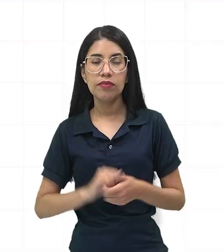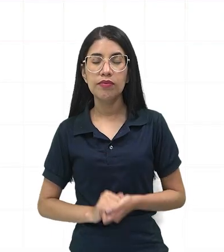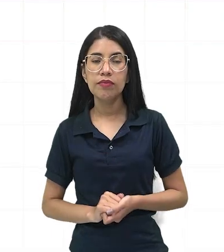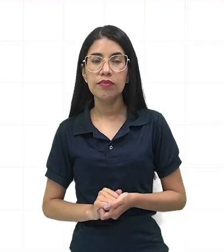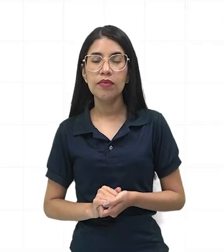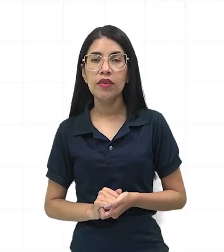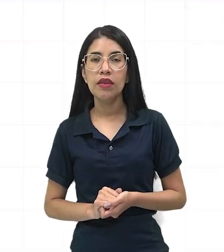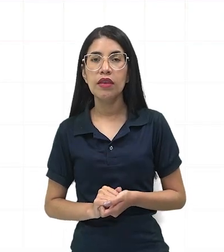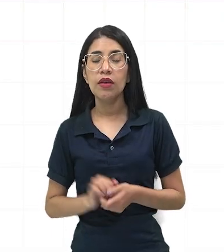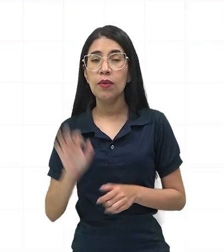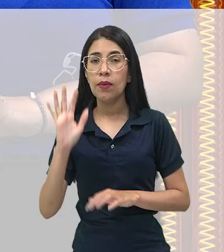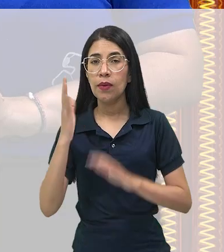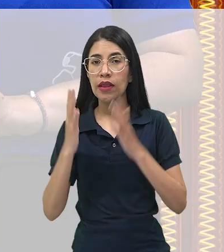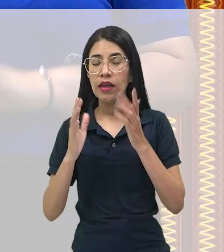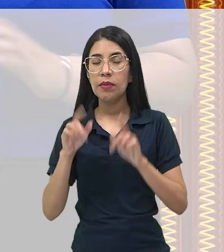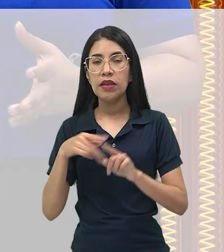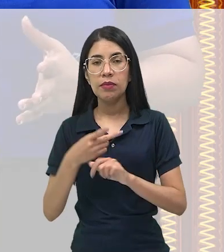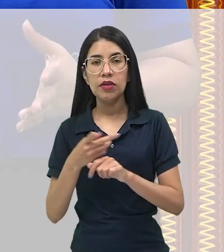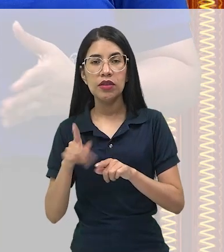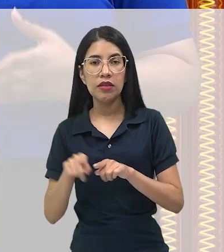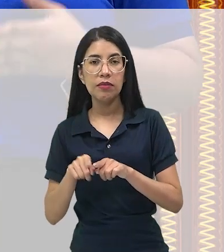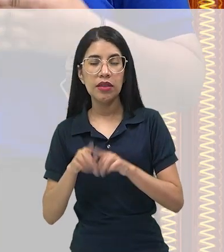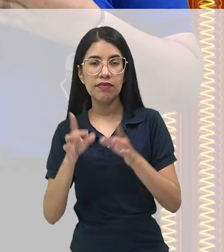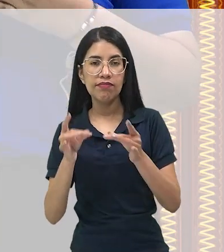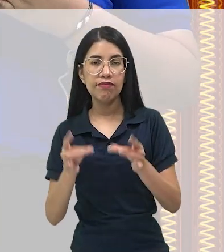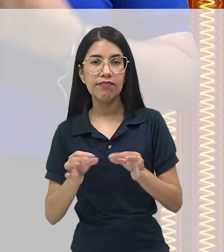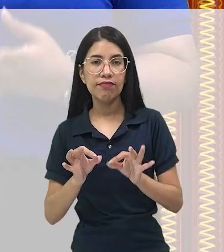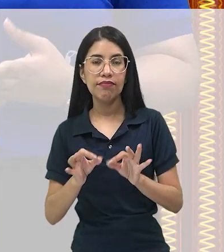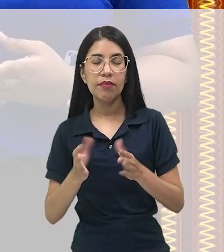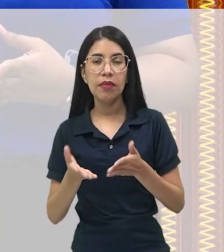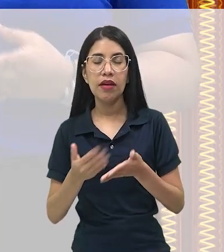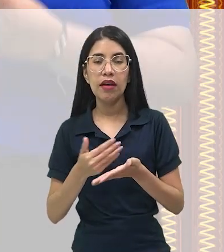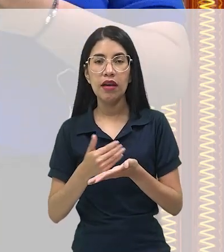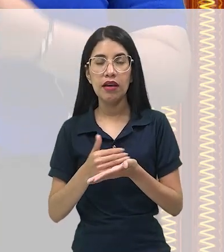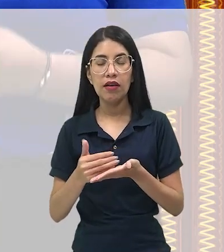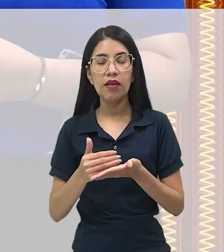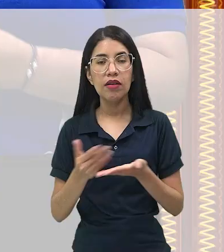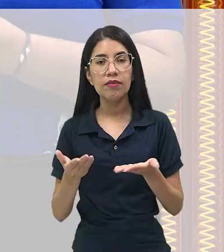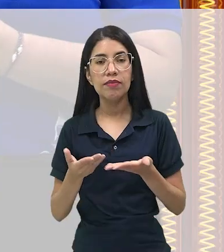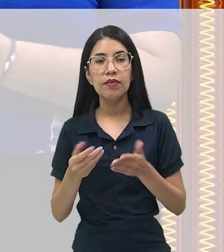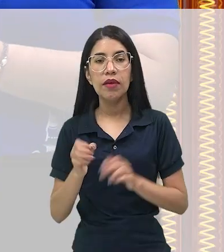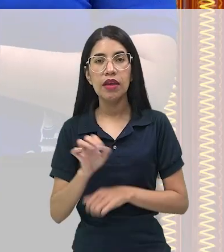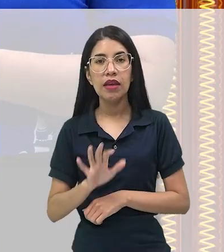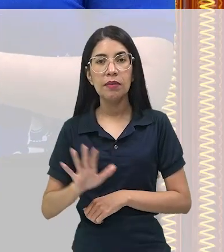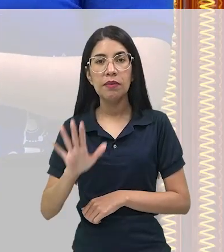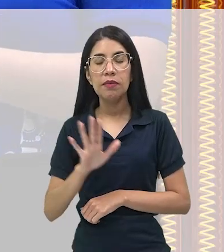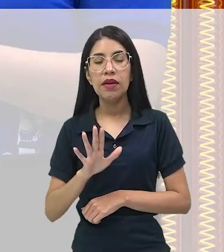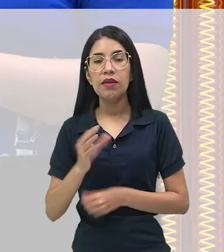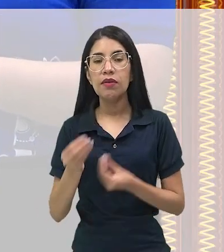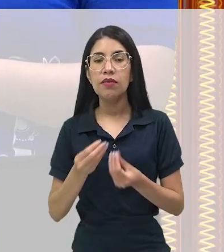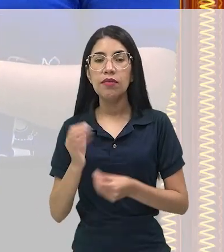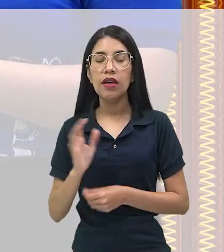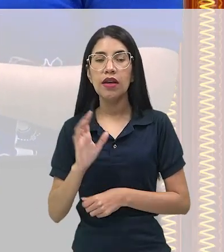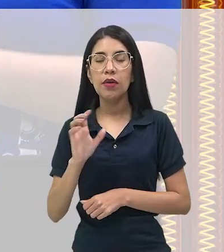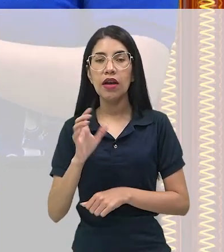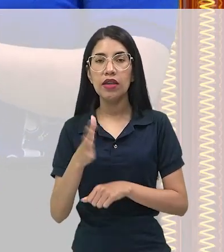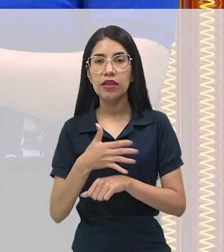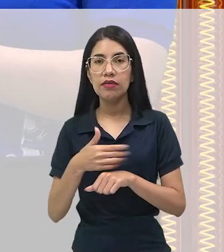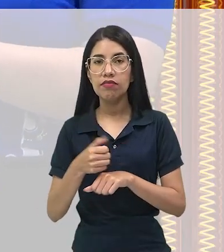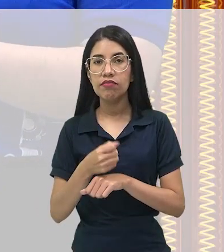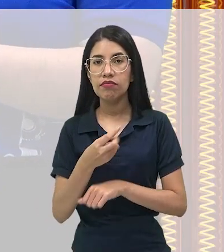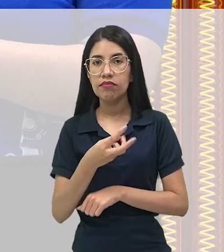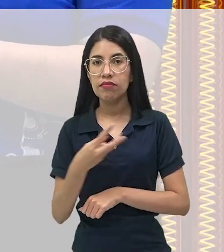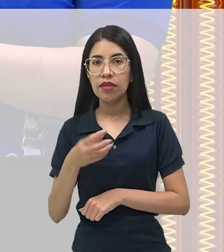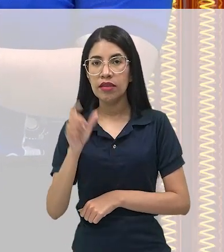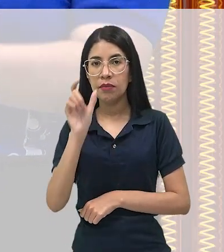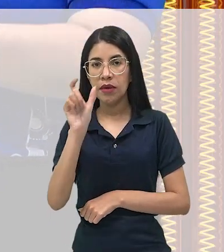do clima, mas a gente vai já falar. Mas primeiro eu trago para vocês a imagem do mapa das 13 colônias. Então aqui temos